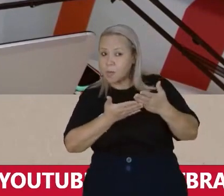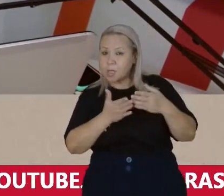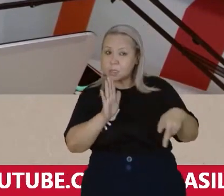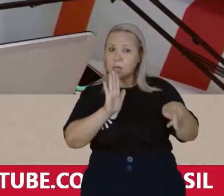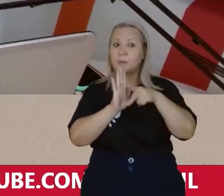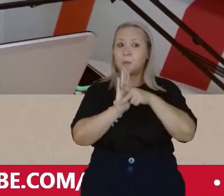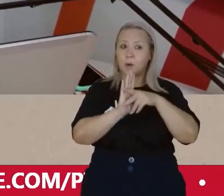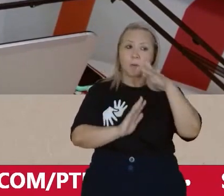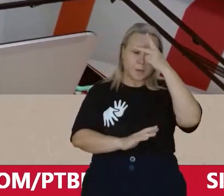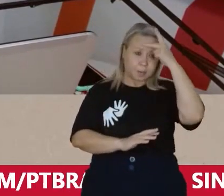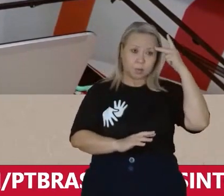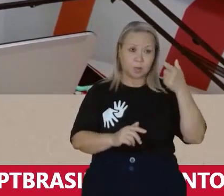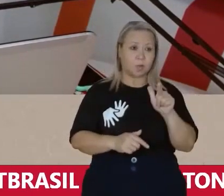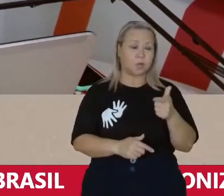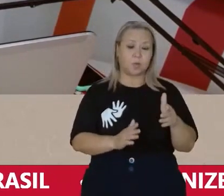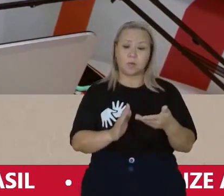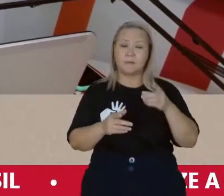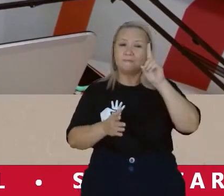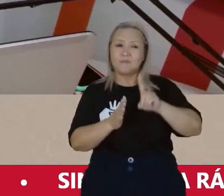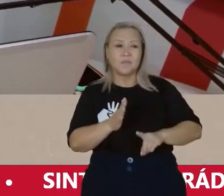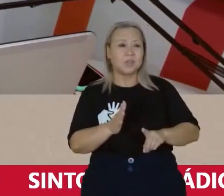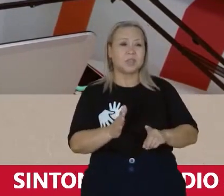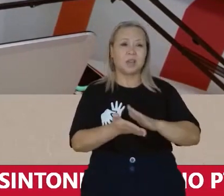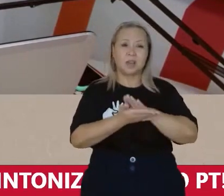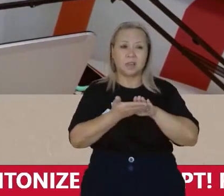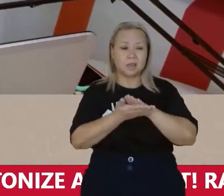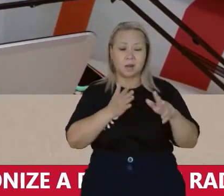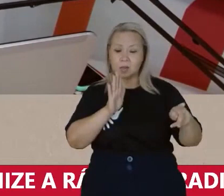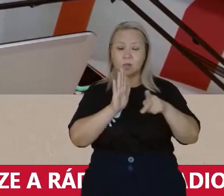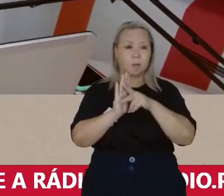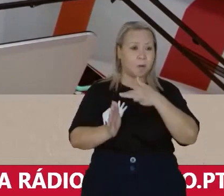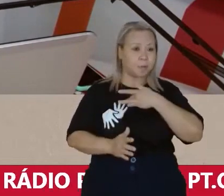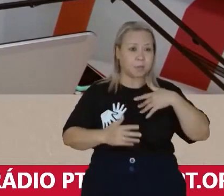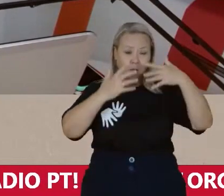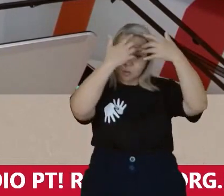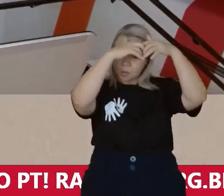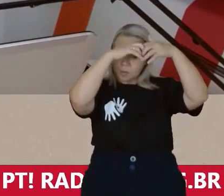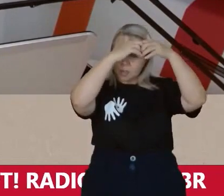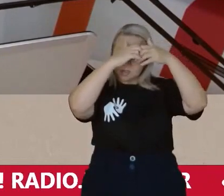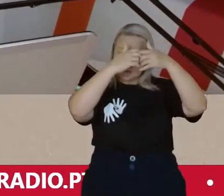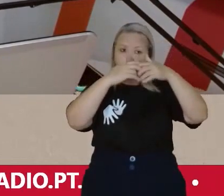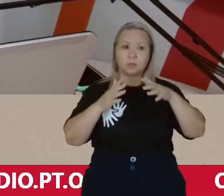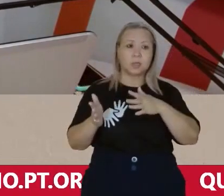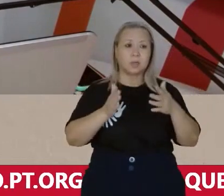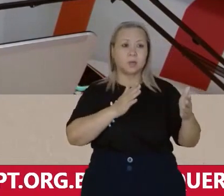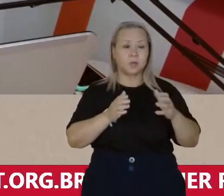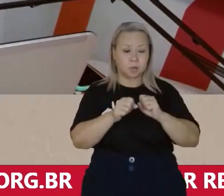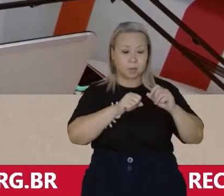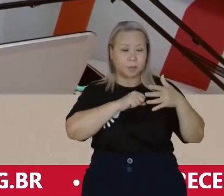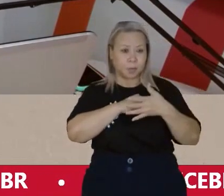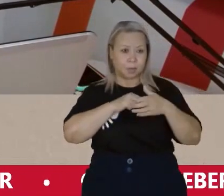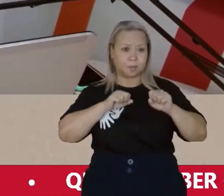própria pessoa que não teve direito ao luto nem à sua própria saúde mental durante a pandemia.